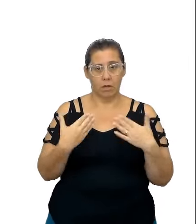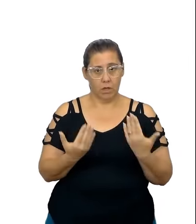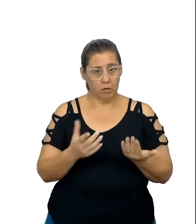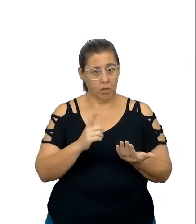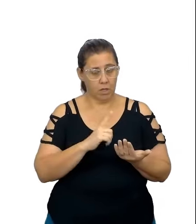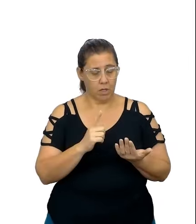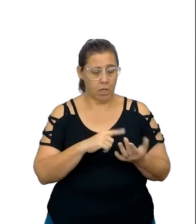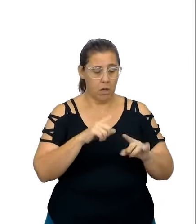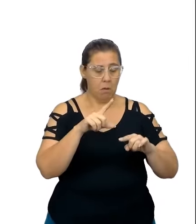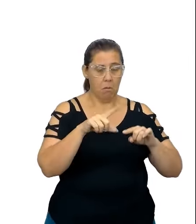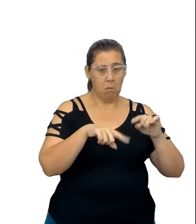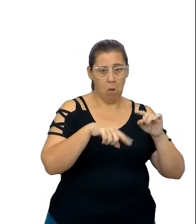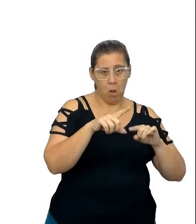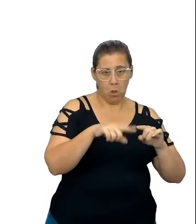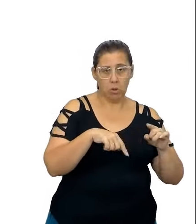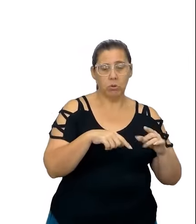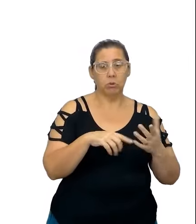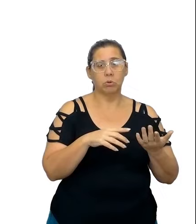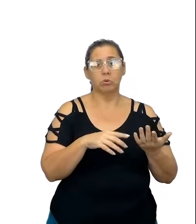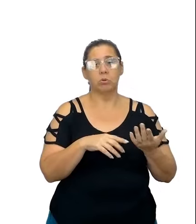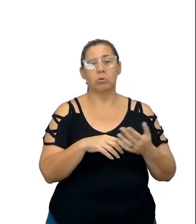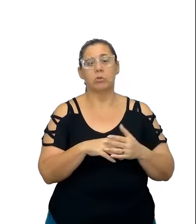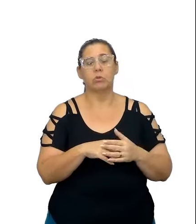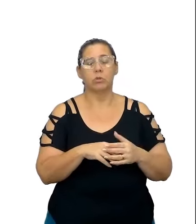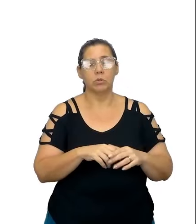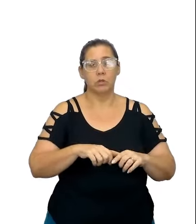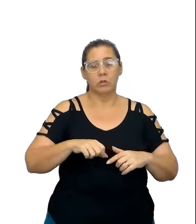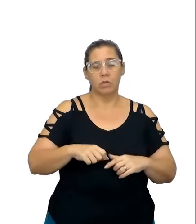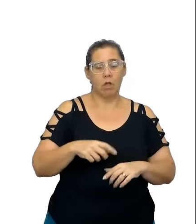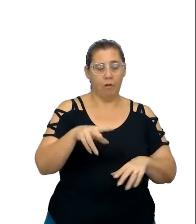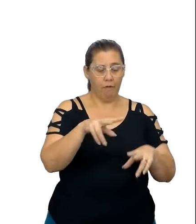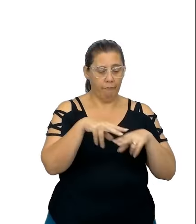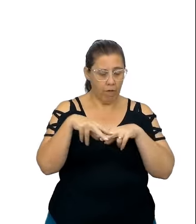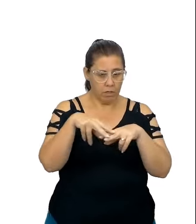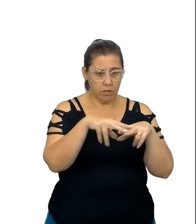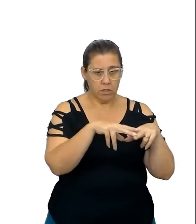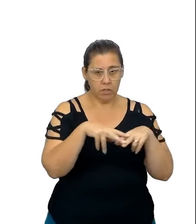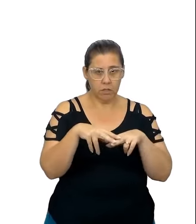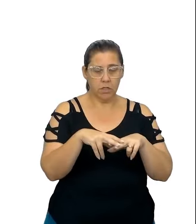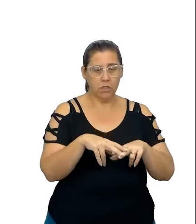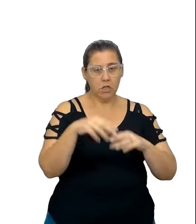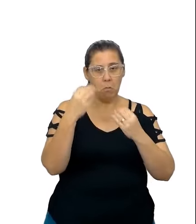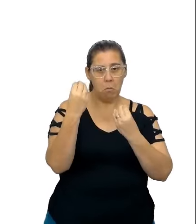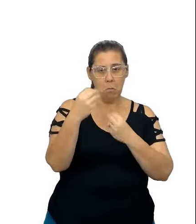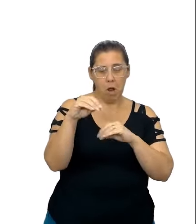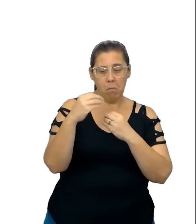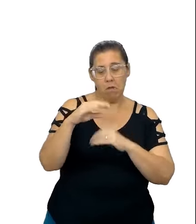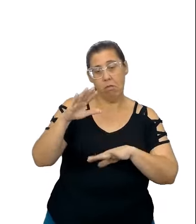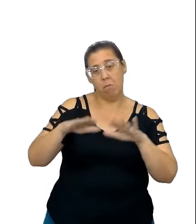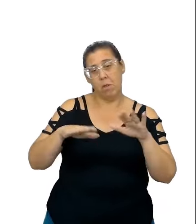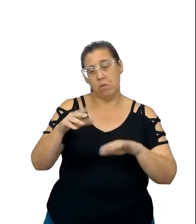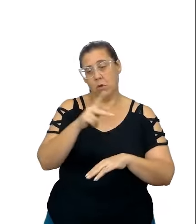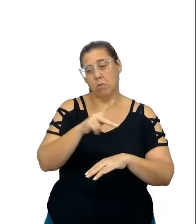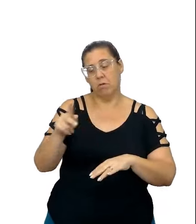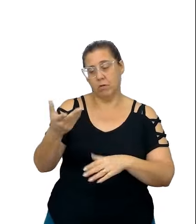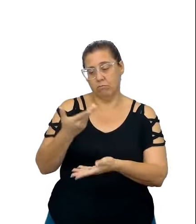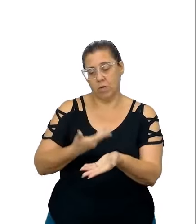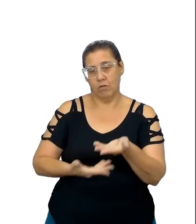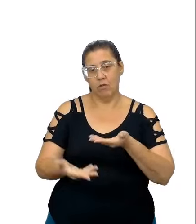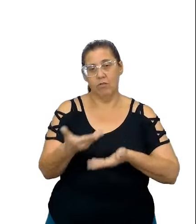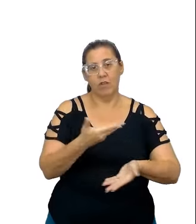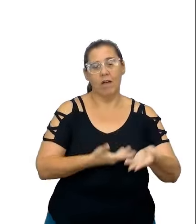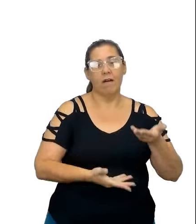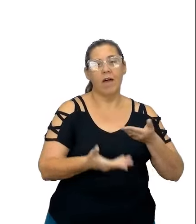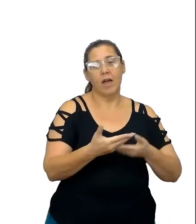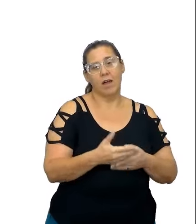aí, produza e revise seu meme de acordo com as orientações do seu professor. Então, o professor vai ali de mediador. Então, de